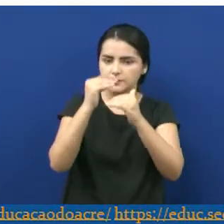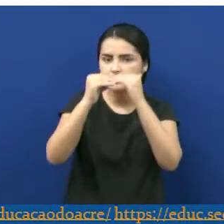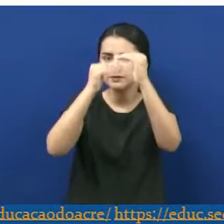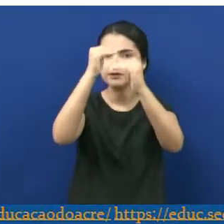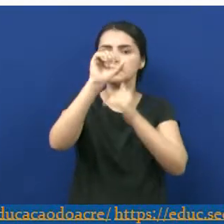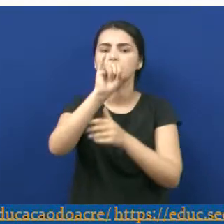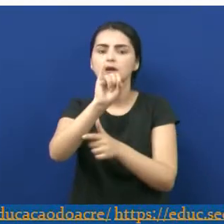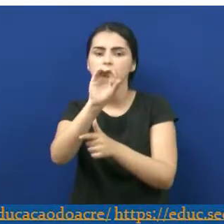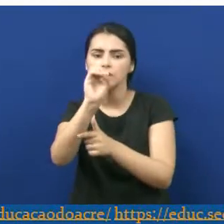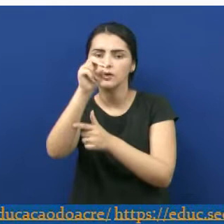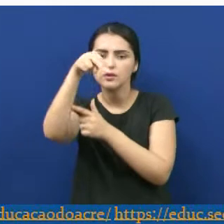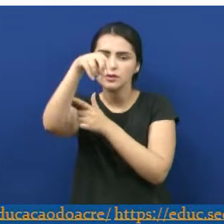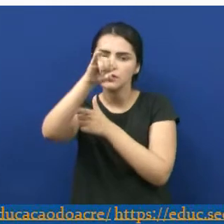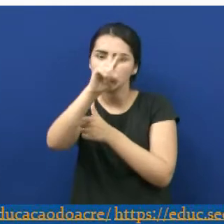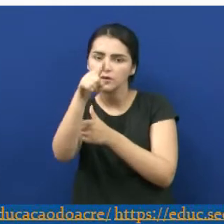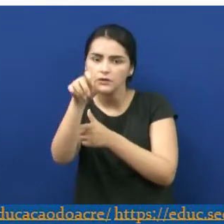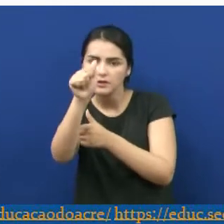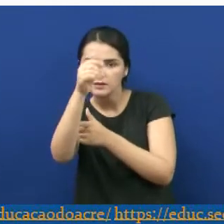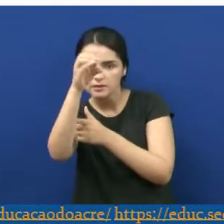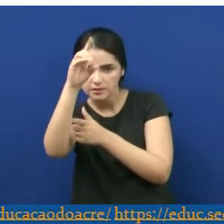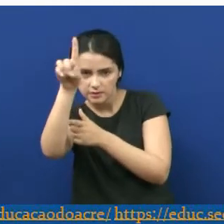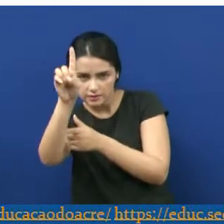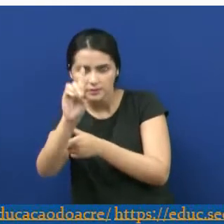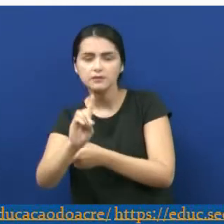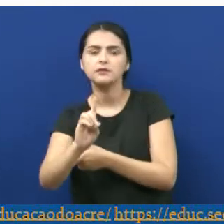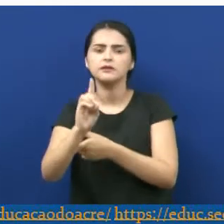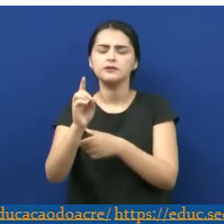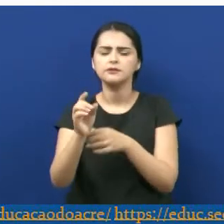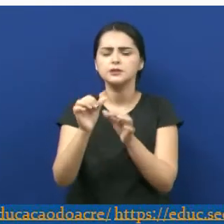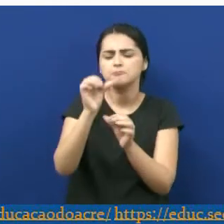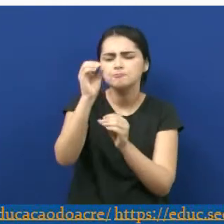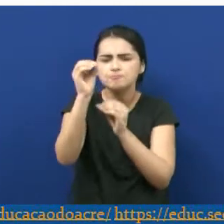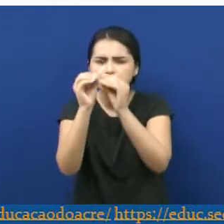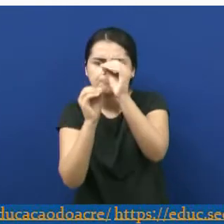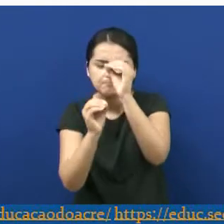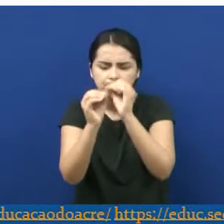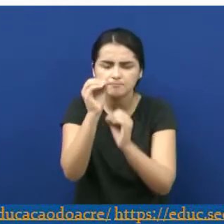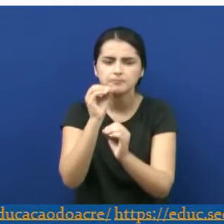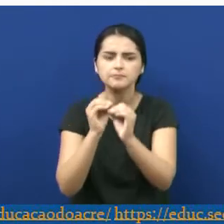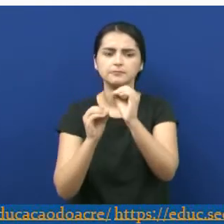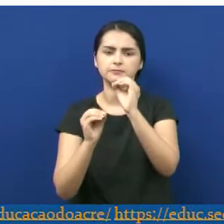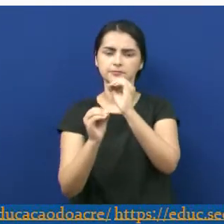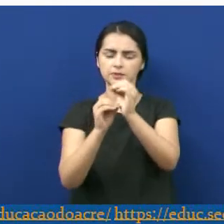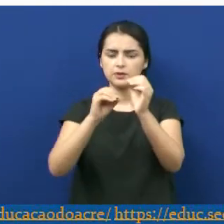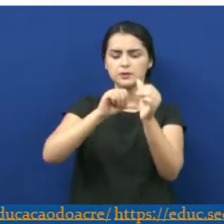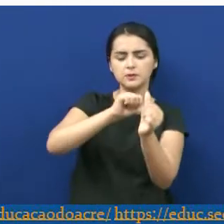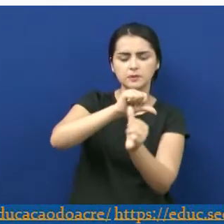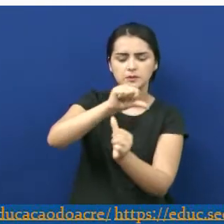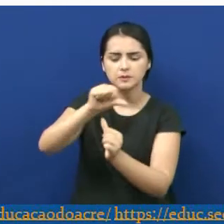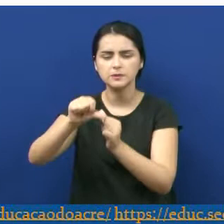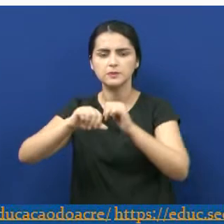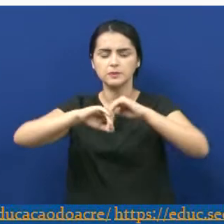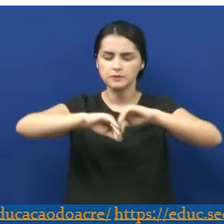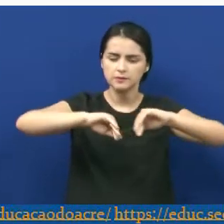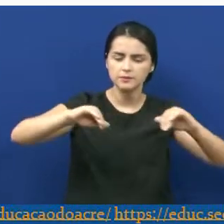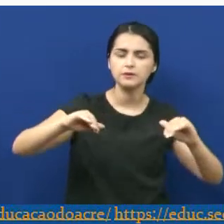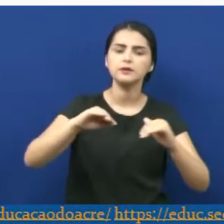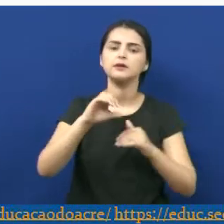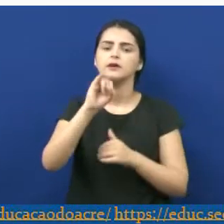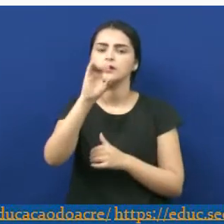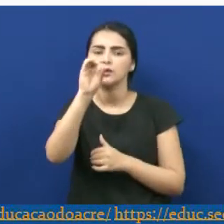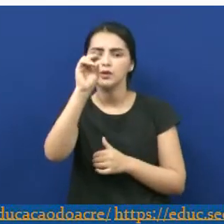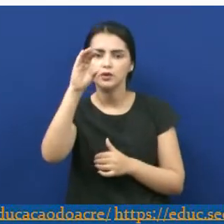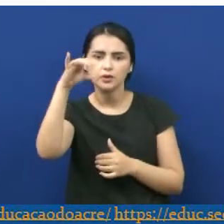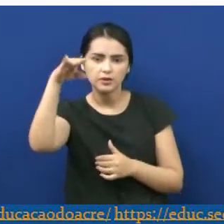ionização, ou seja, na natureza molecular ele vai se ionizar e na natureza iônica ele vai sofrer dissociação iônica. É o